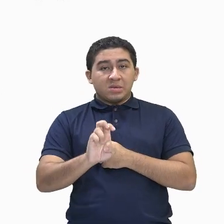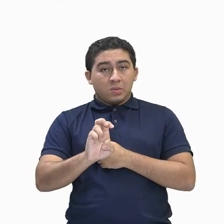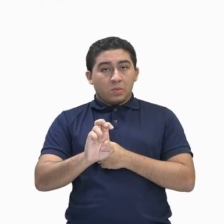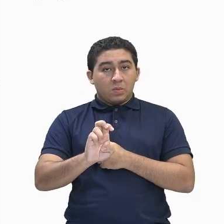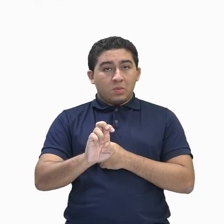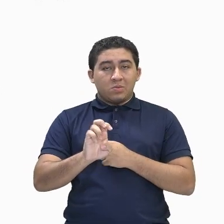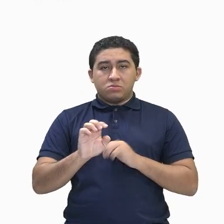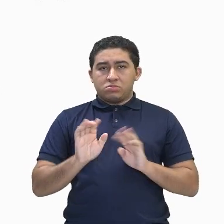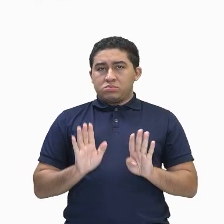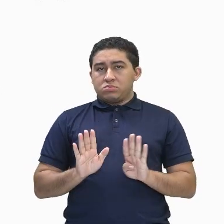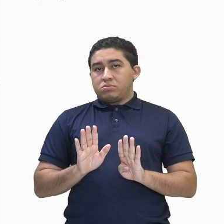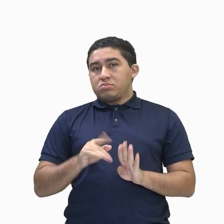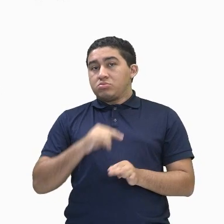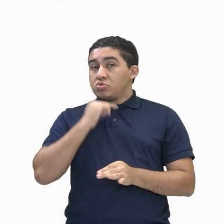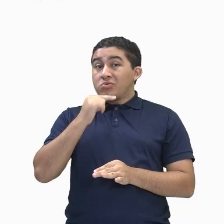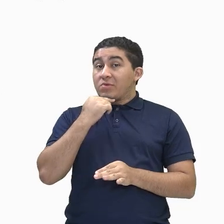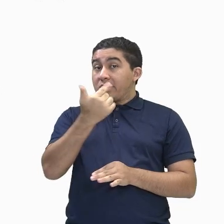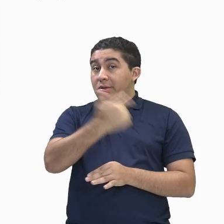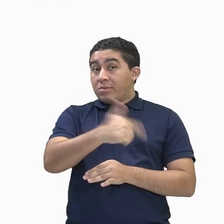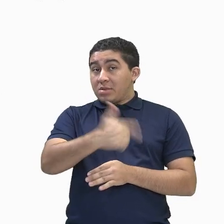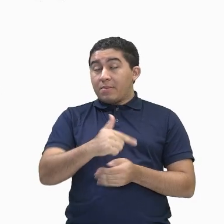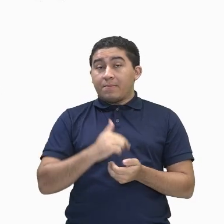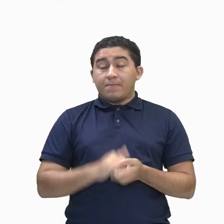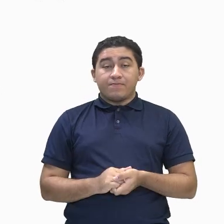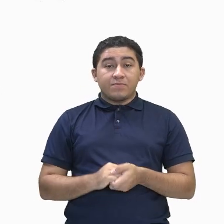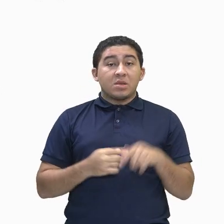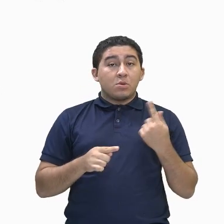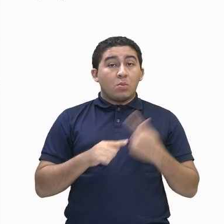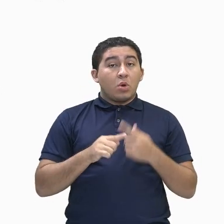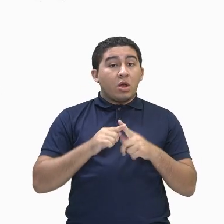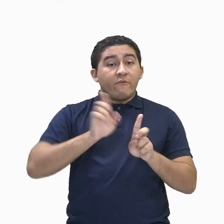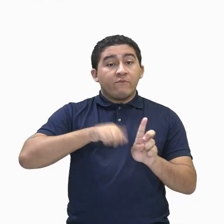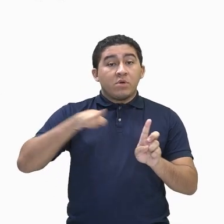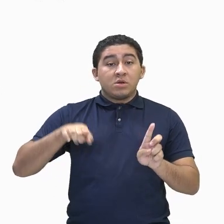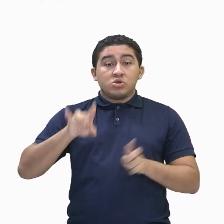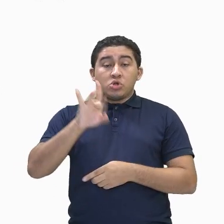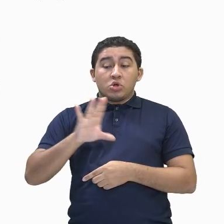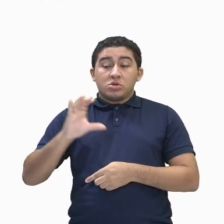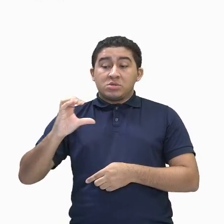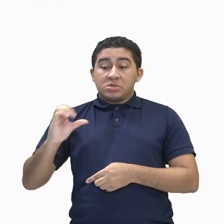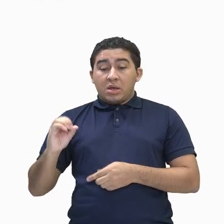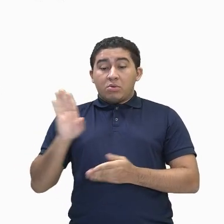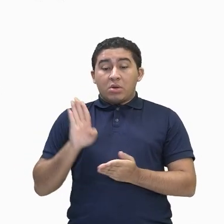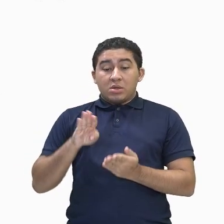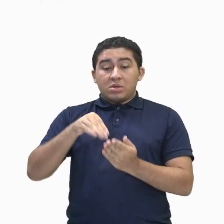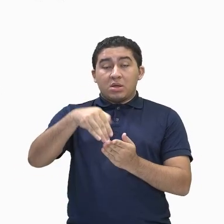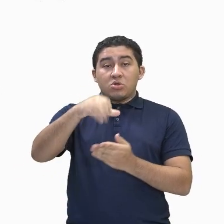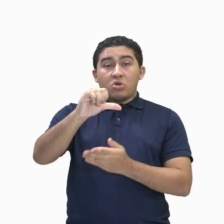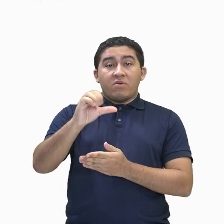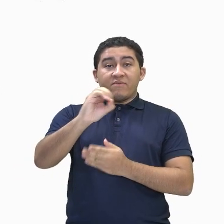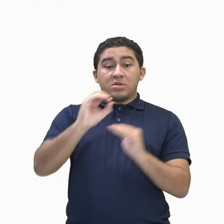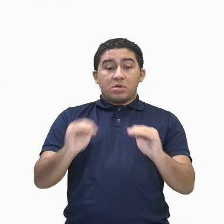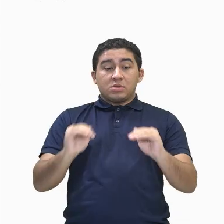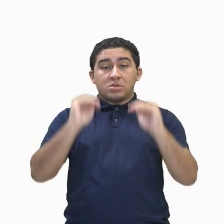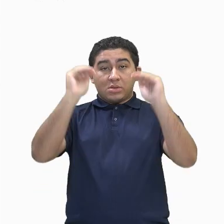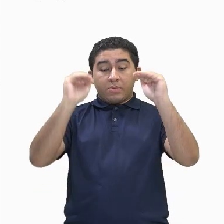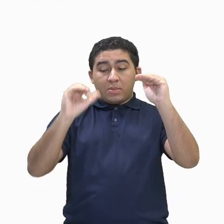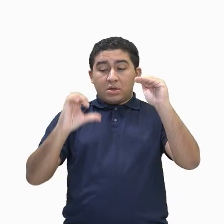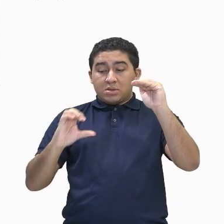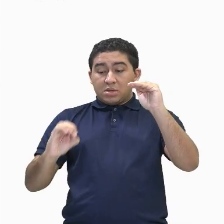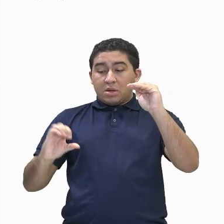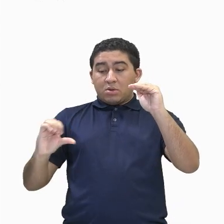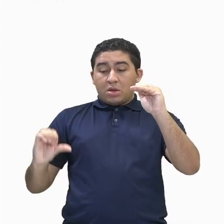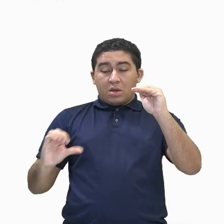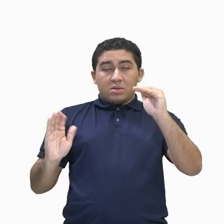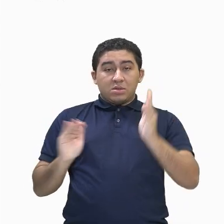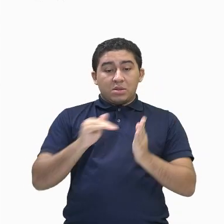graus. Não existe, porque ela vai variar ali de 0 a 90 graus para norte, 0 a 90 graus